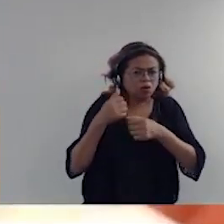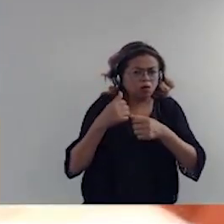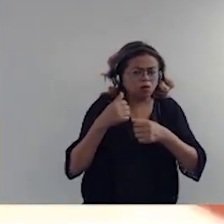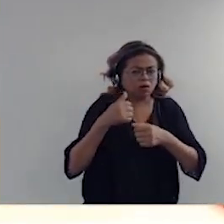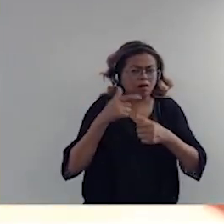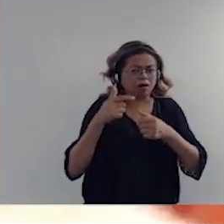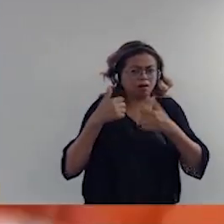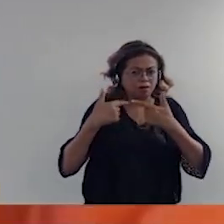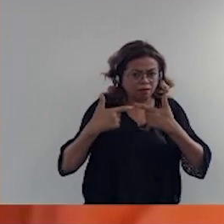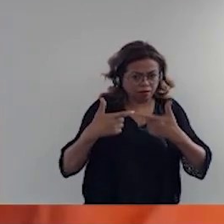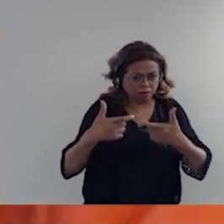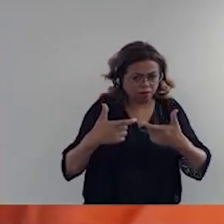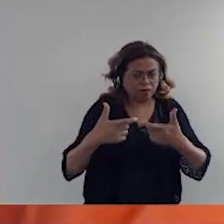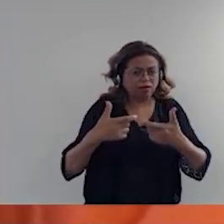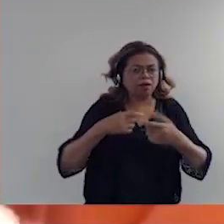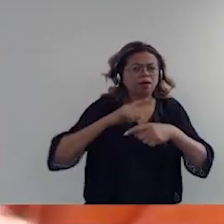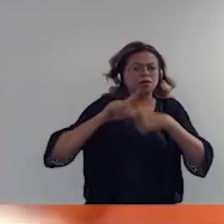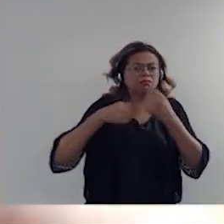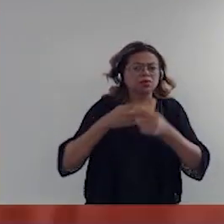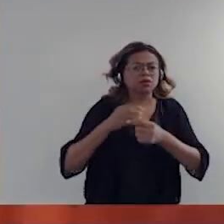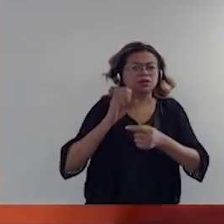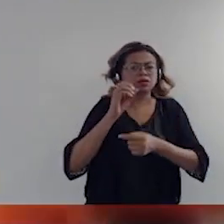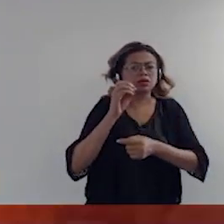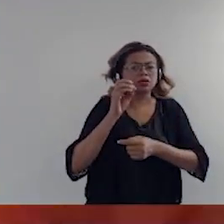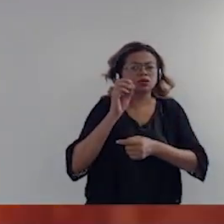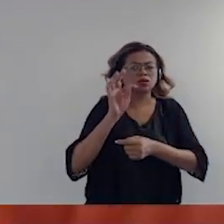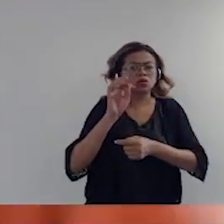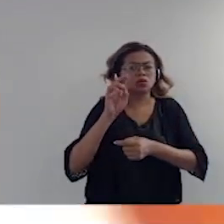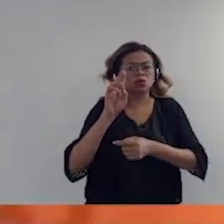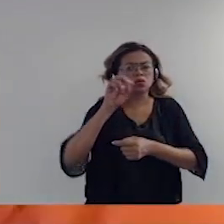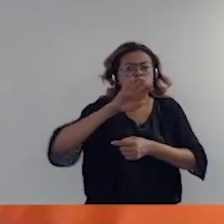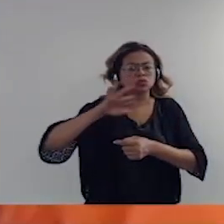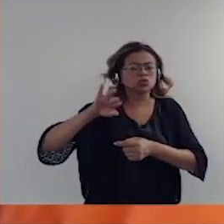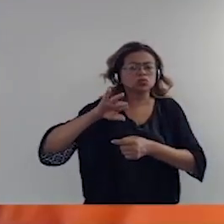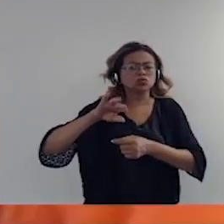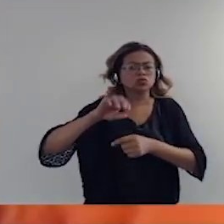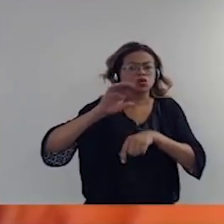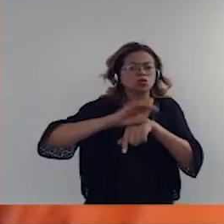Otto Bismarck, lá na Constituição de Weimar, de